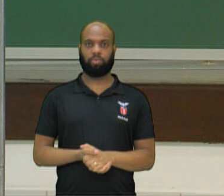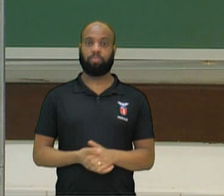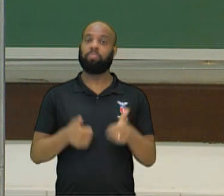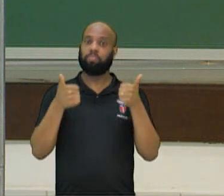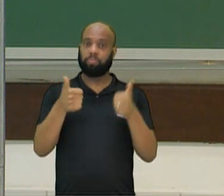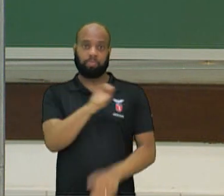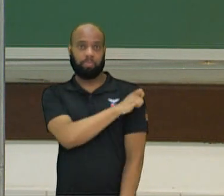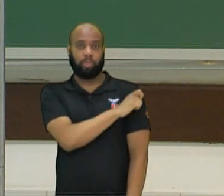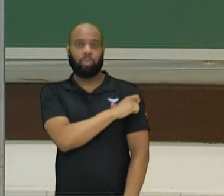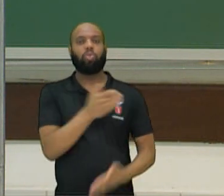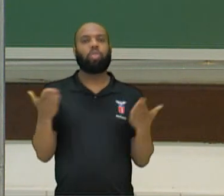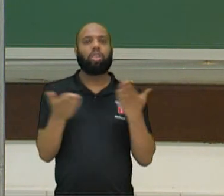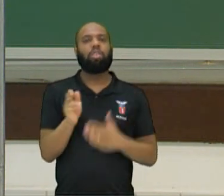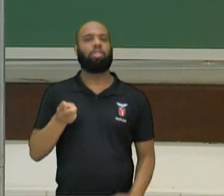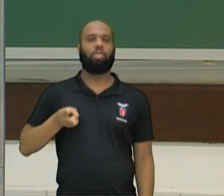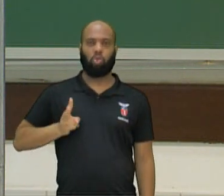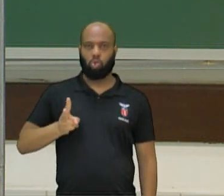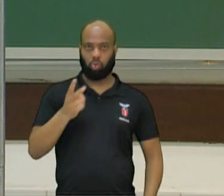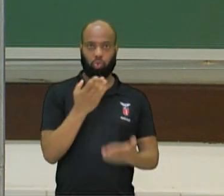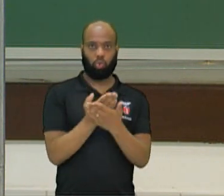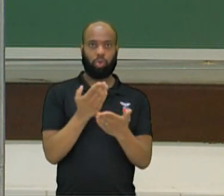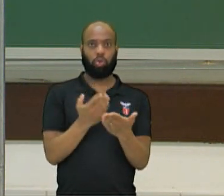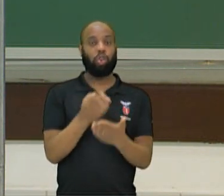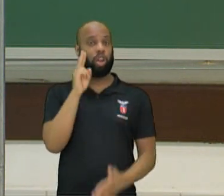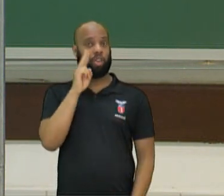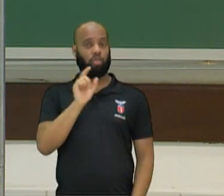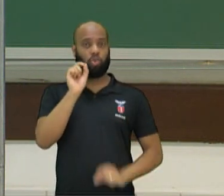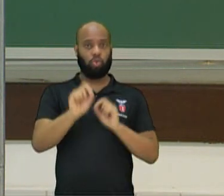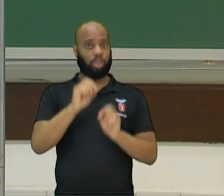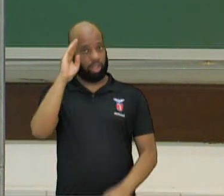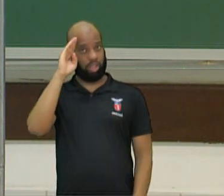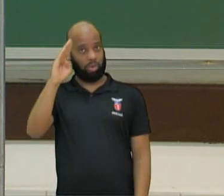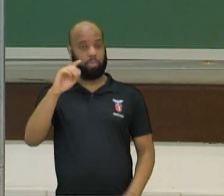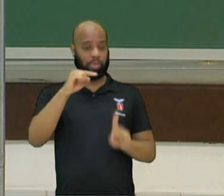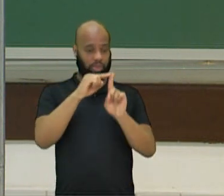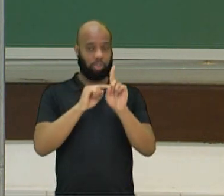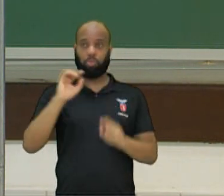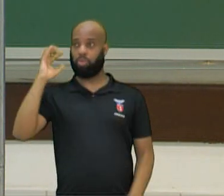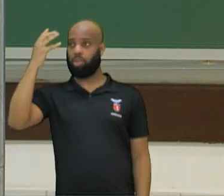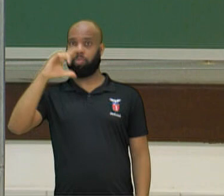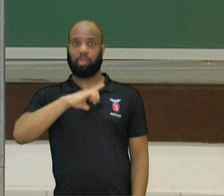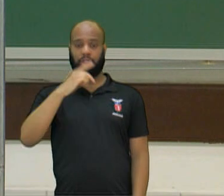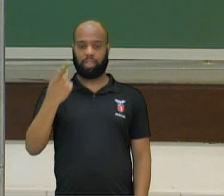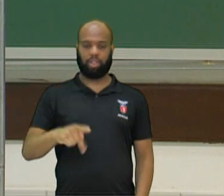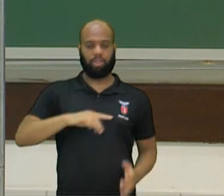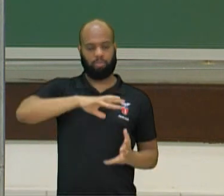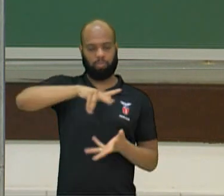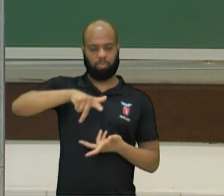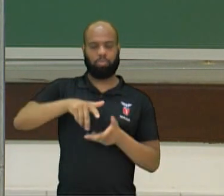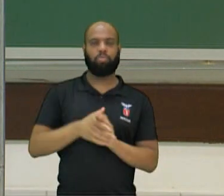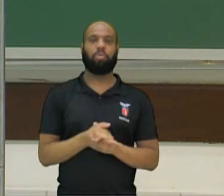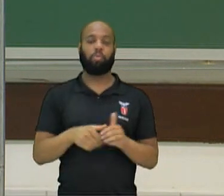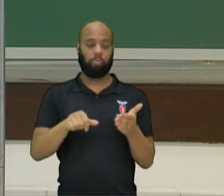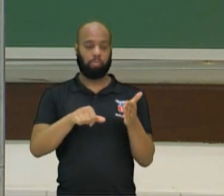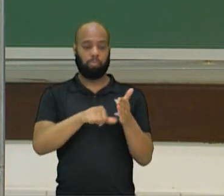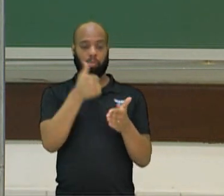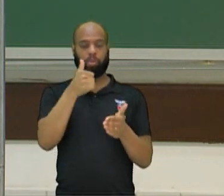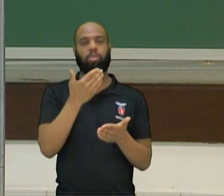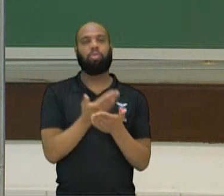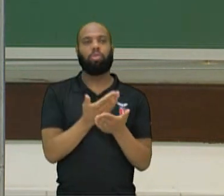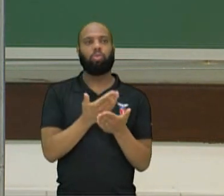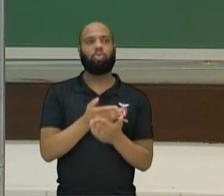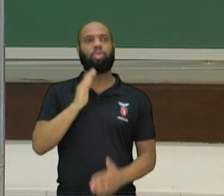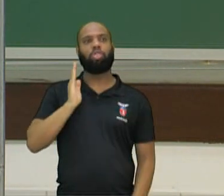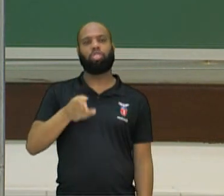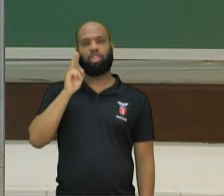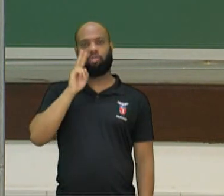Muito bem, estudante. Dando continuidade, nós vamos agora ver os principais tipos climáticos que nós temos no nosso planeta. O primeiro deles, que você